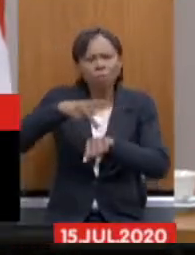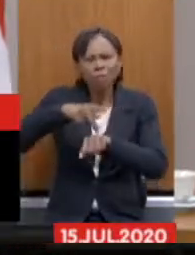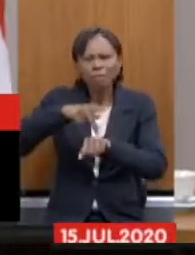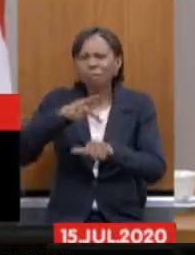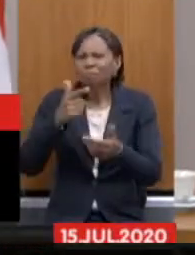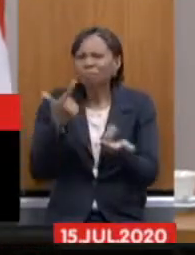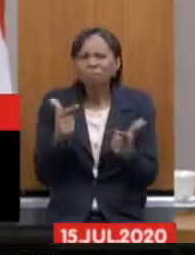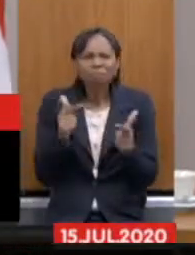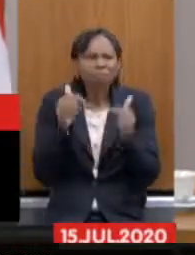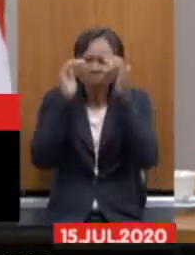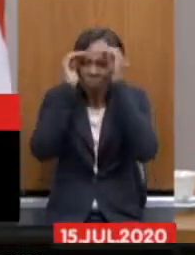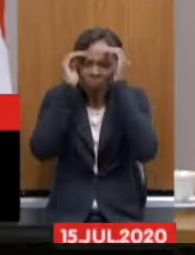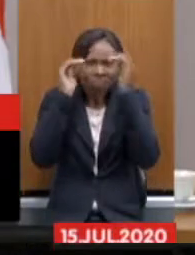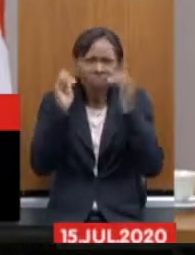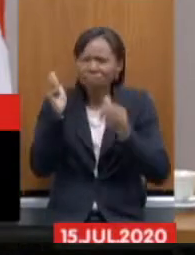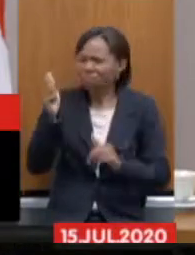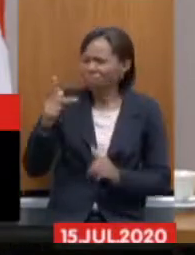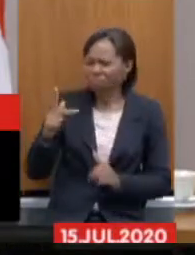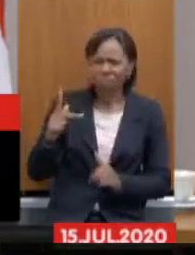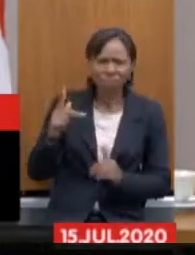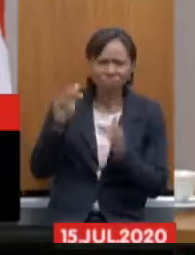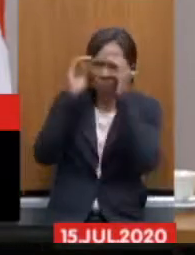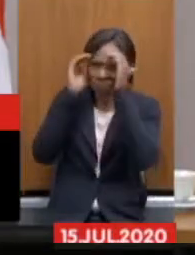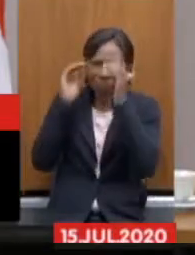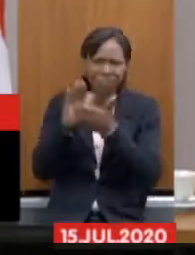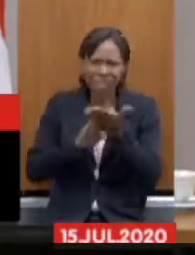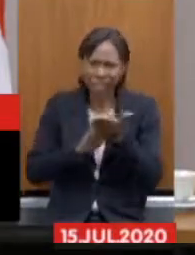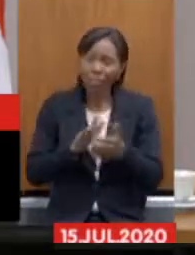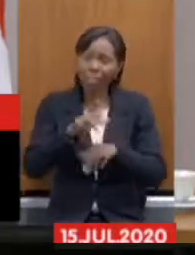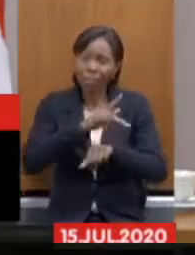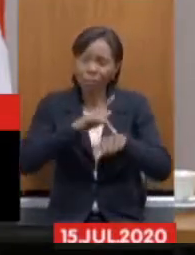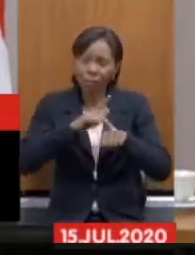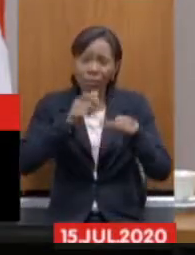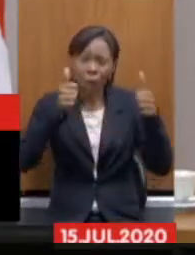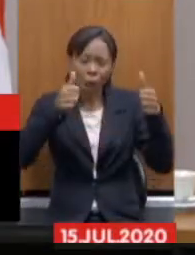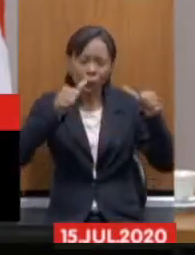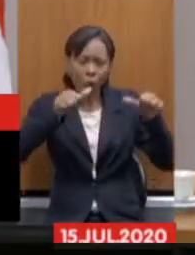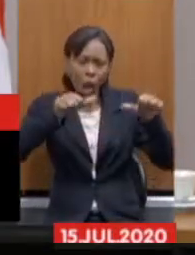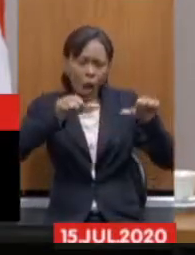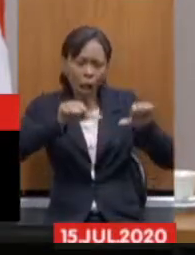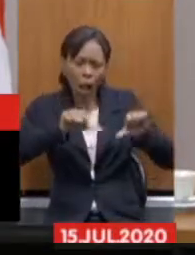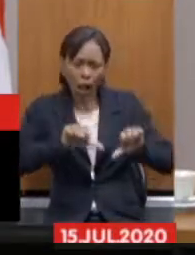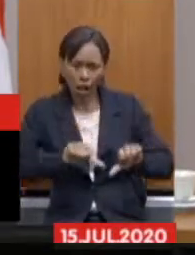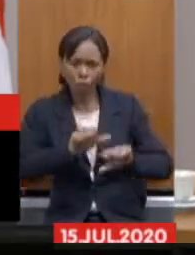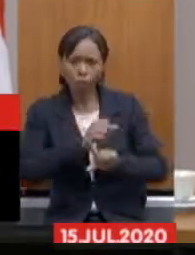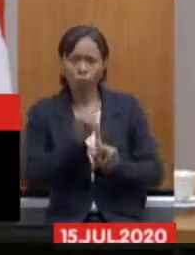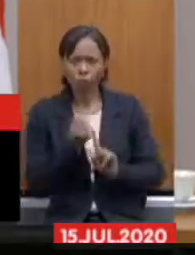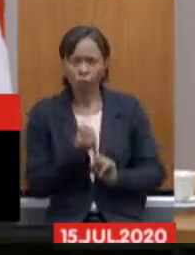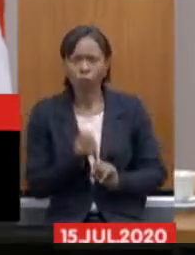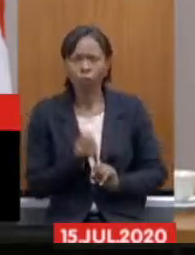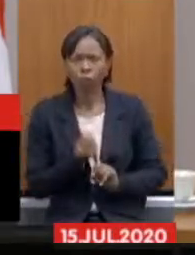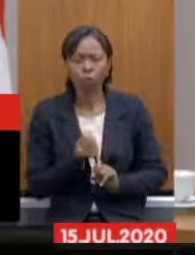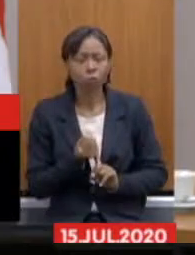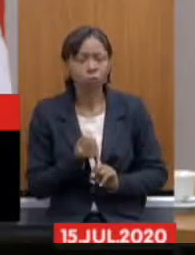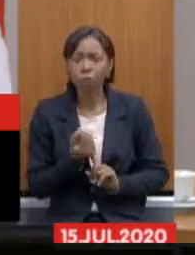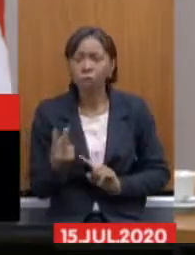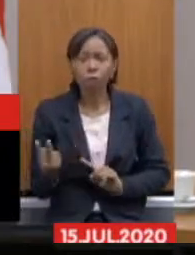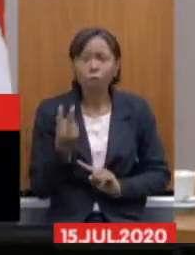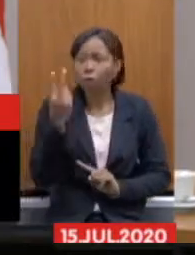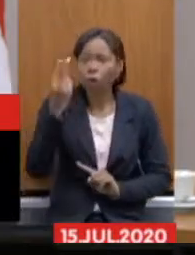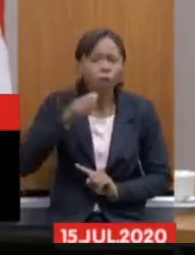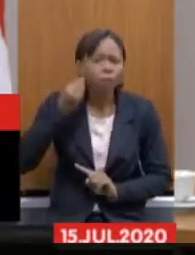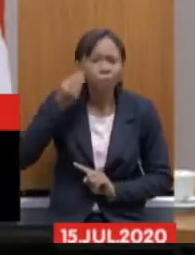respeita seus aposentados está fadado ao fracasso social hoje não valoriza a experiência